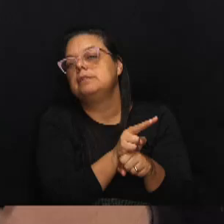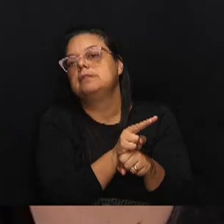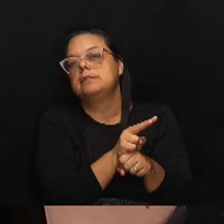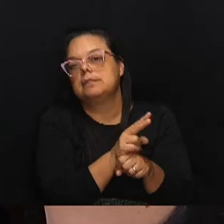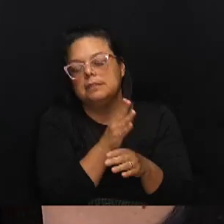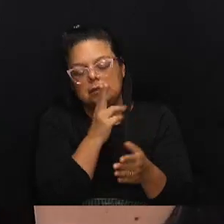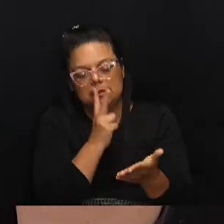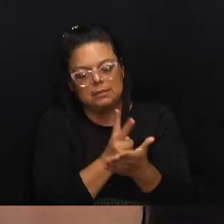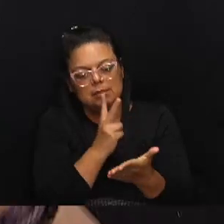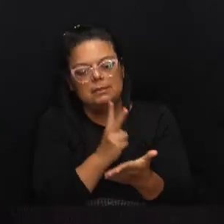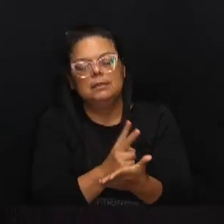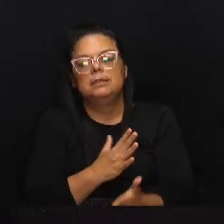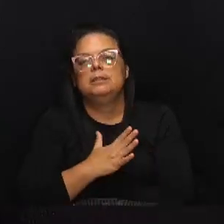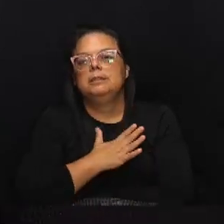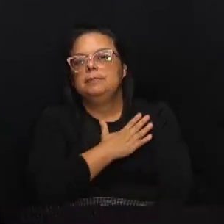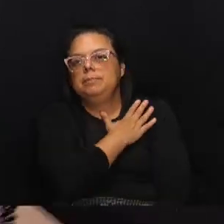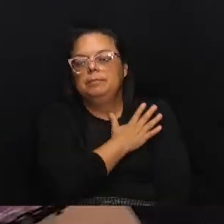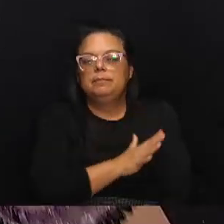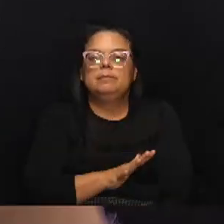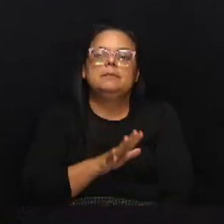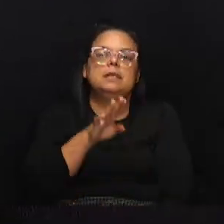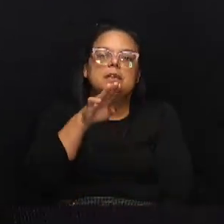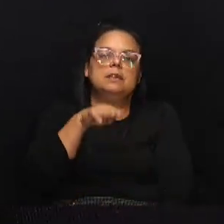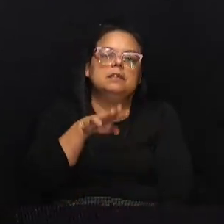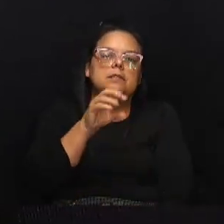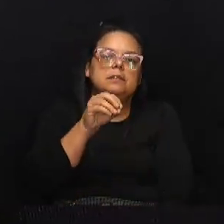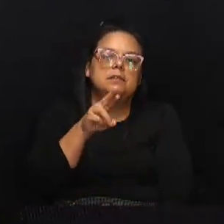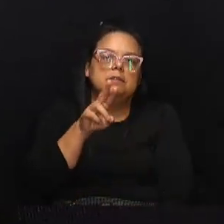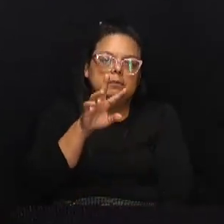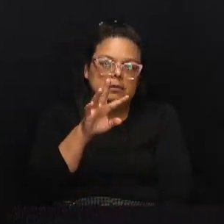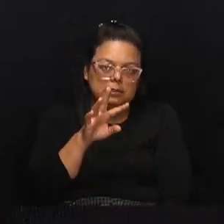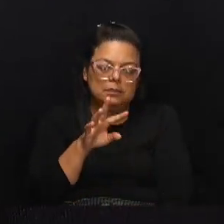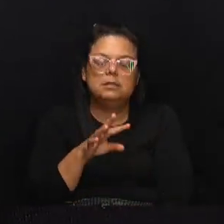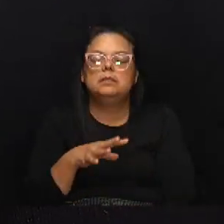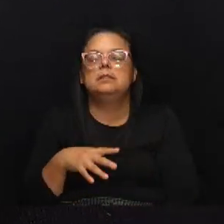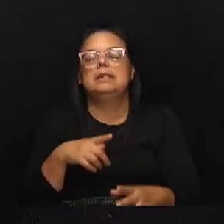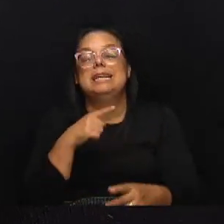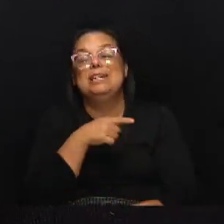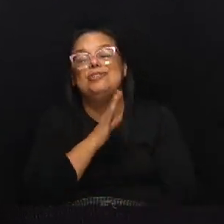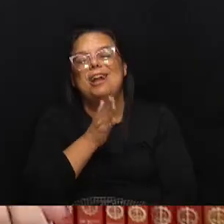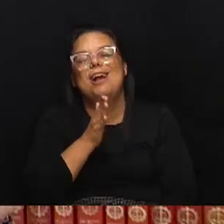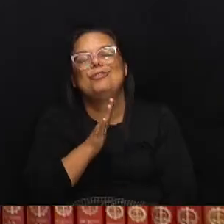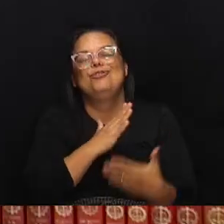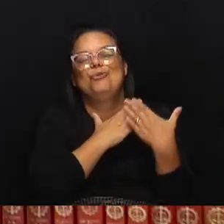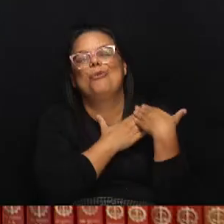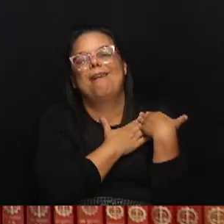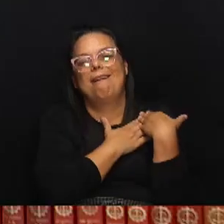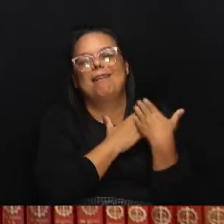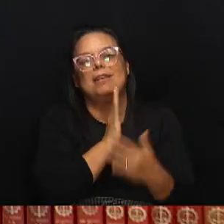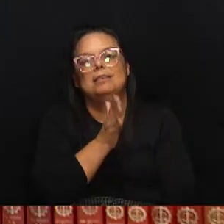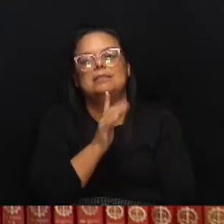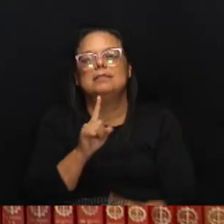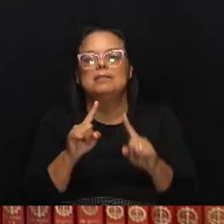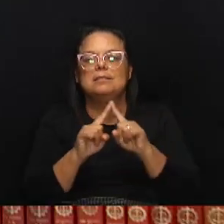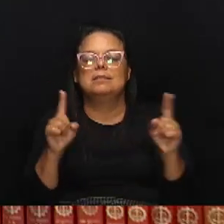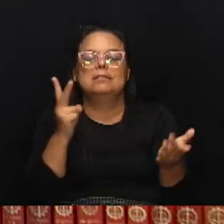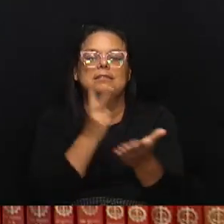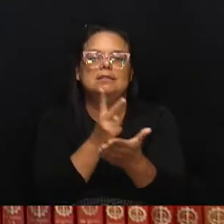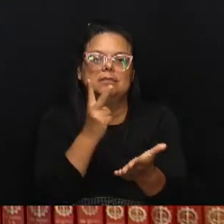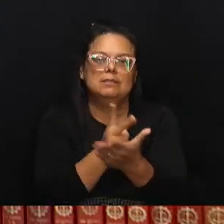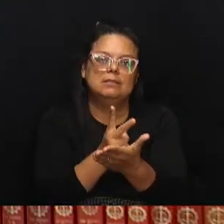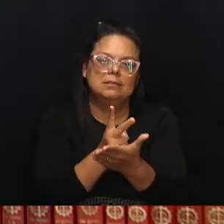tenente-mor, se ele tomava conta das tropas, etc. e tal, ele já tinha um cargo de confiança. Mas assim mesmo,